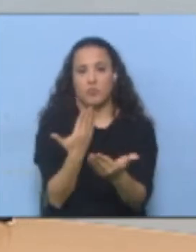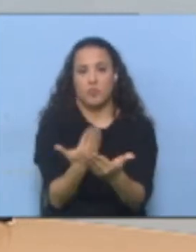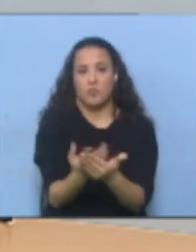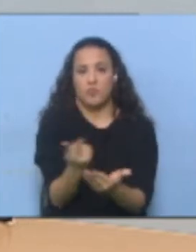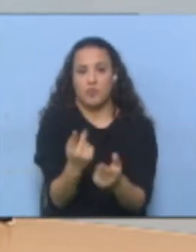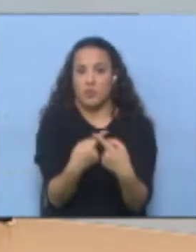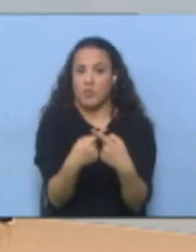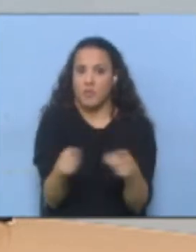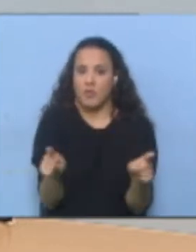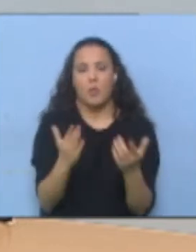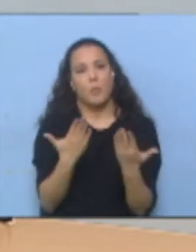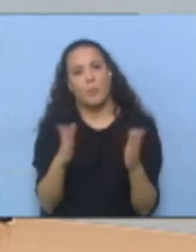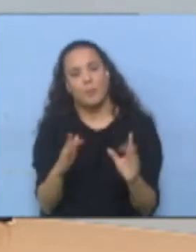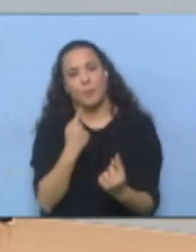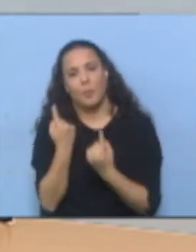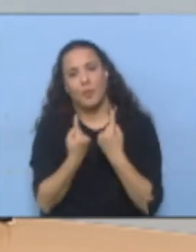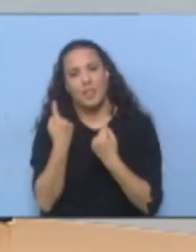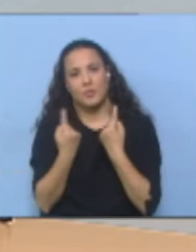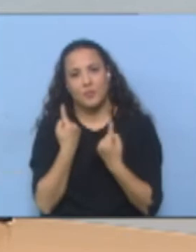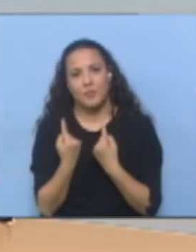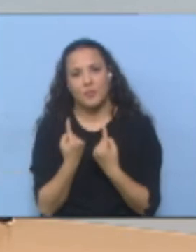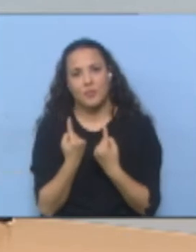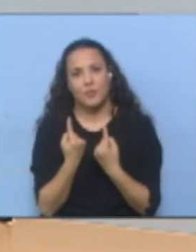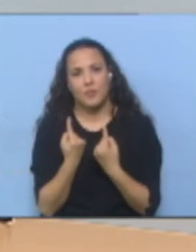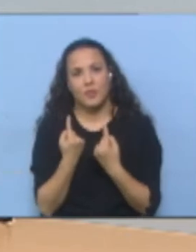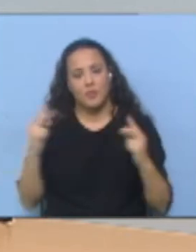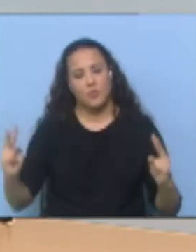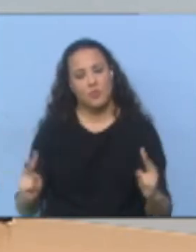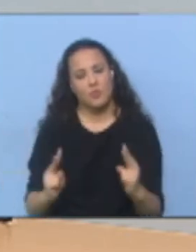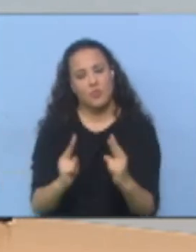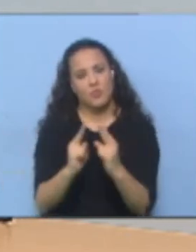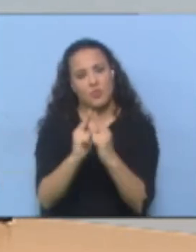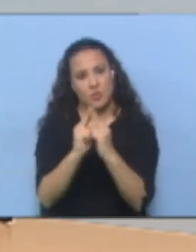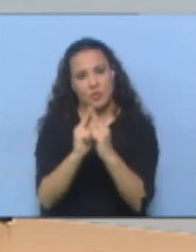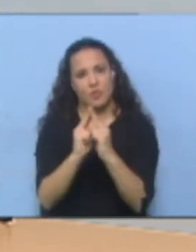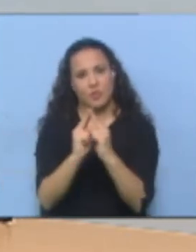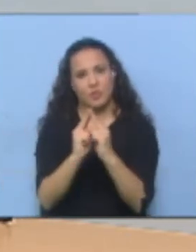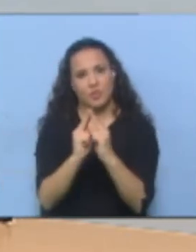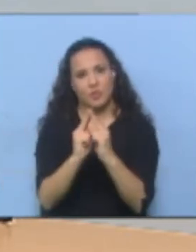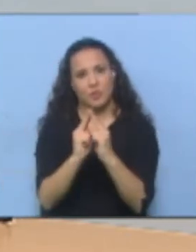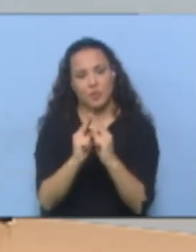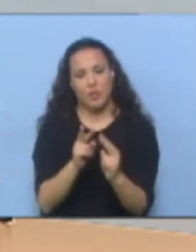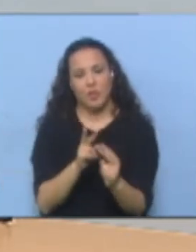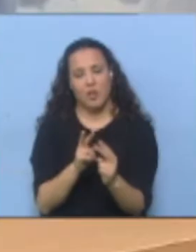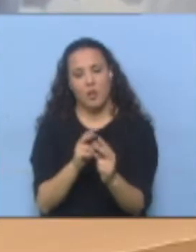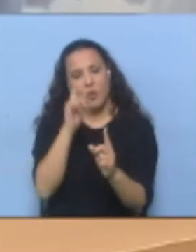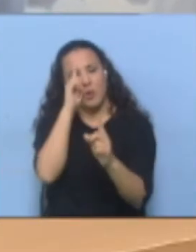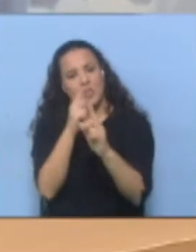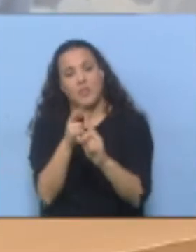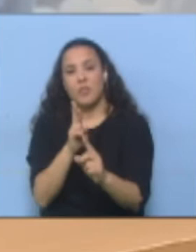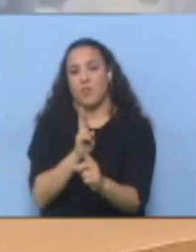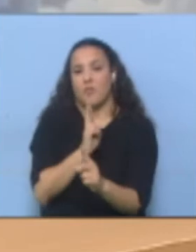mas que por vezes se encontram naquilo que Fátima tem para oferecer.